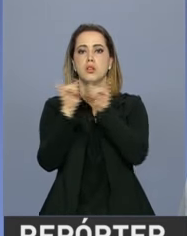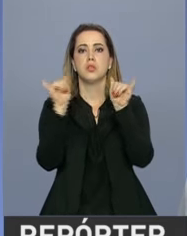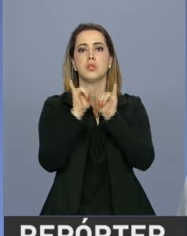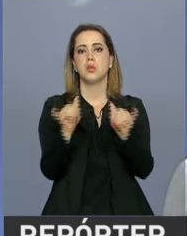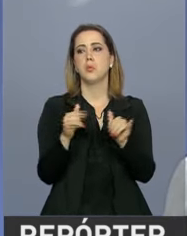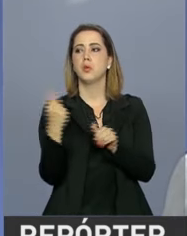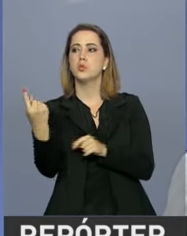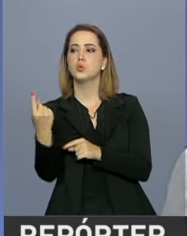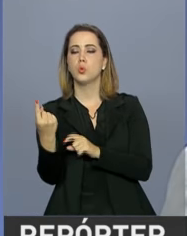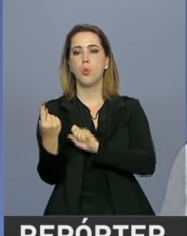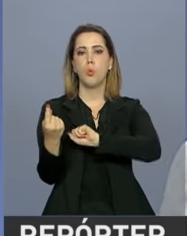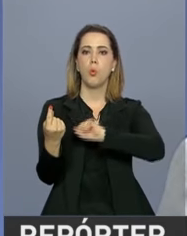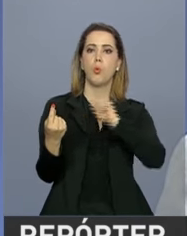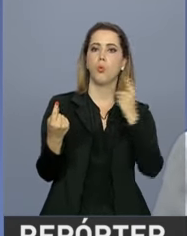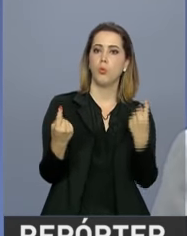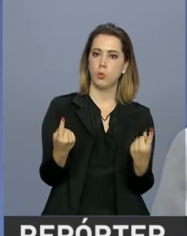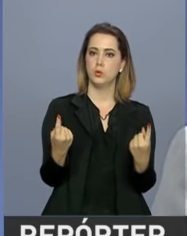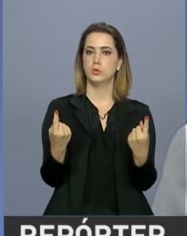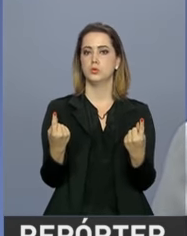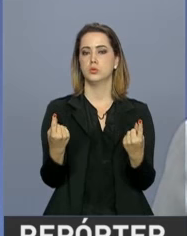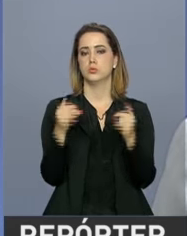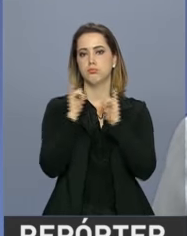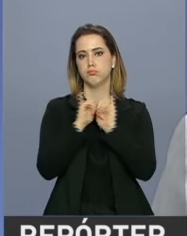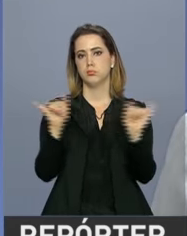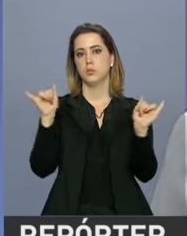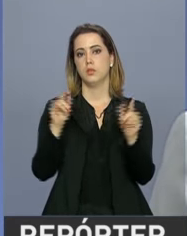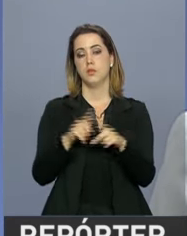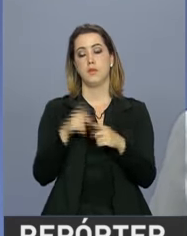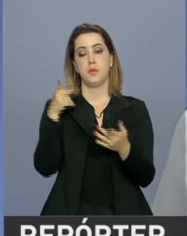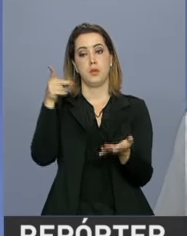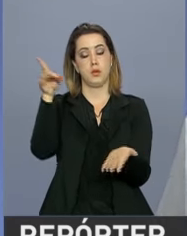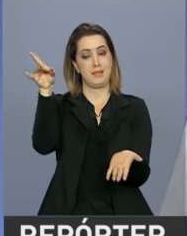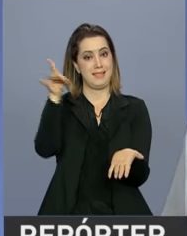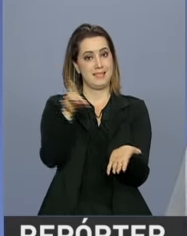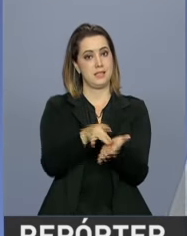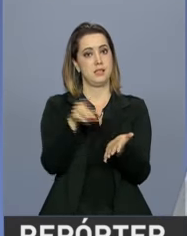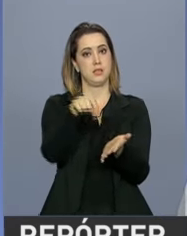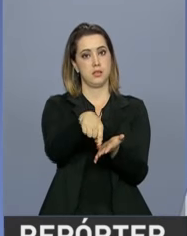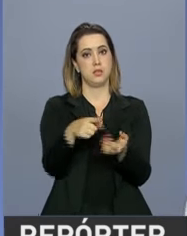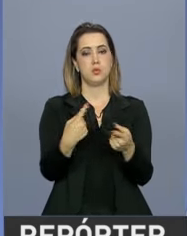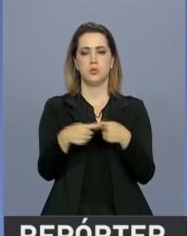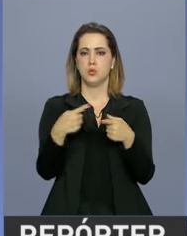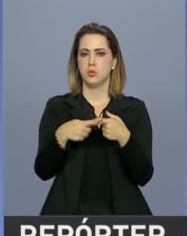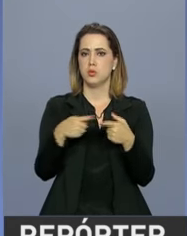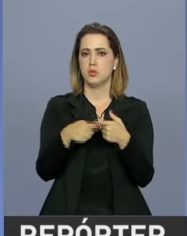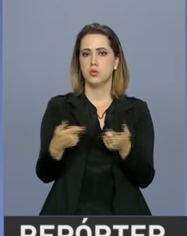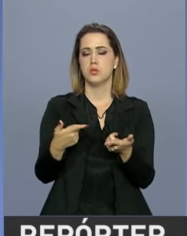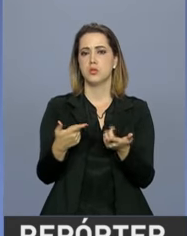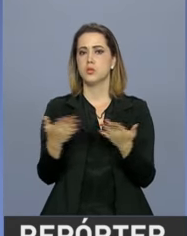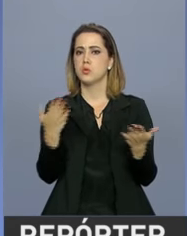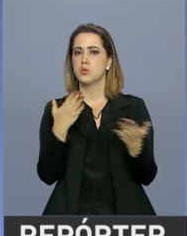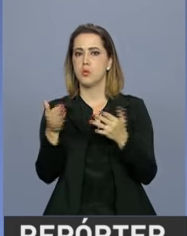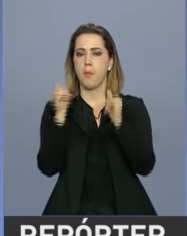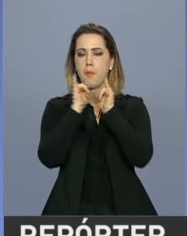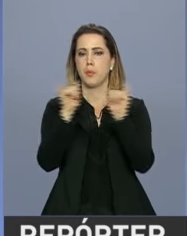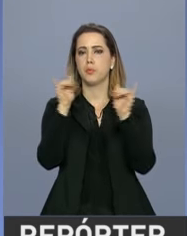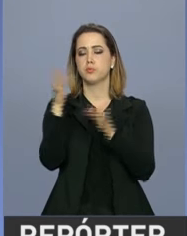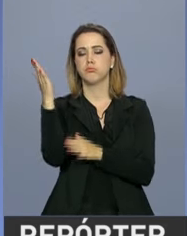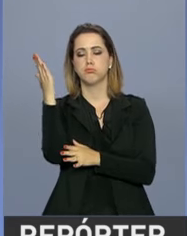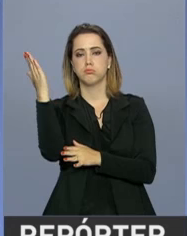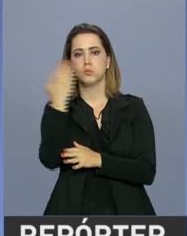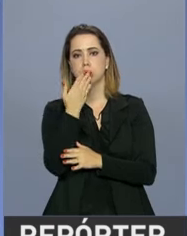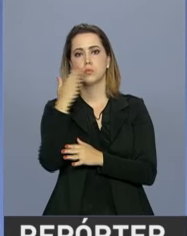Hillary, nem do Trump. O fato de não ter estado no centro dos acontecimentos das discórdias da campanha, do ponto de vista do pós-eleição,